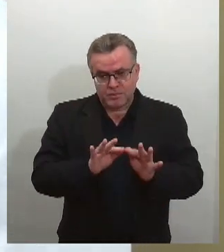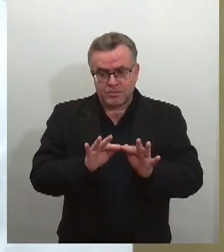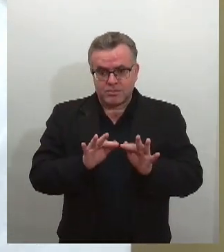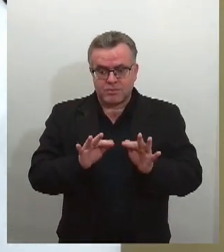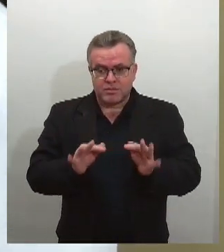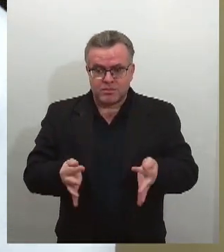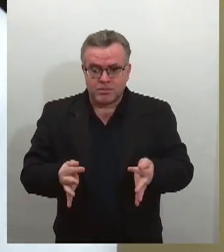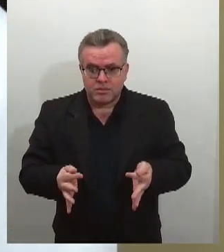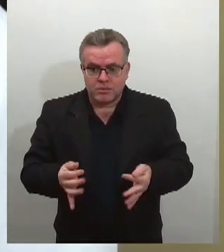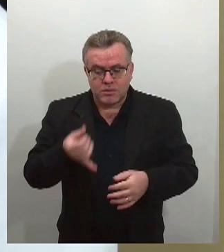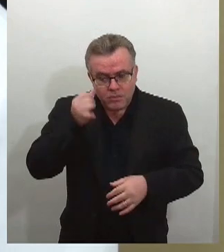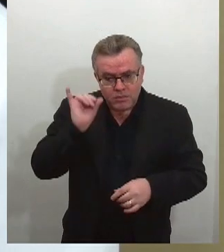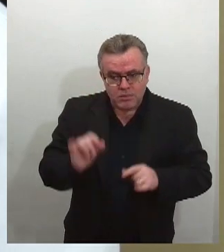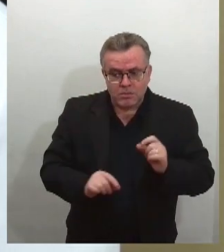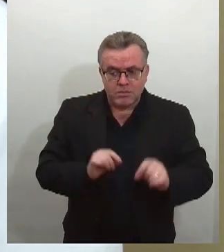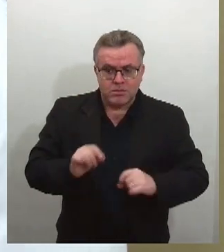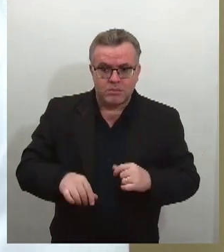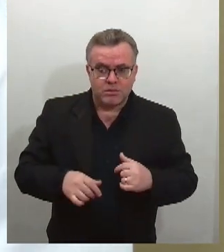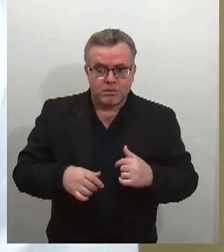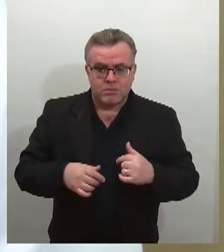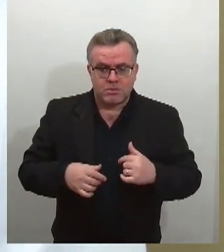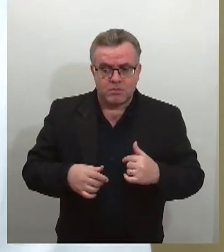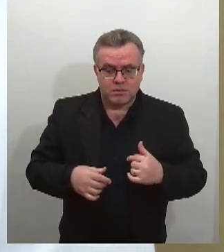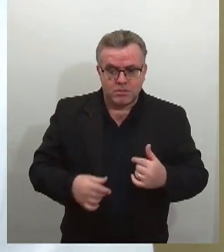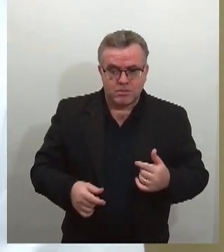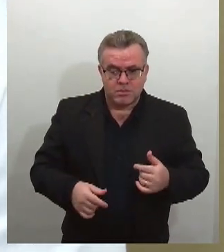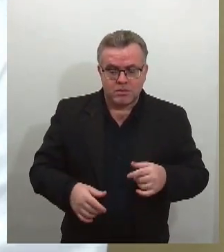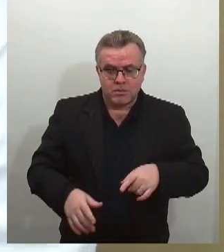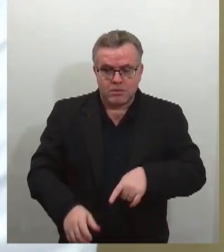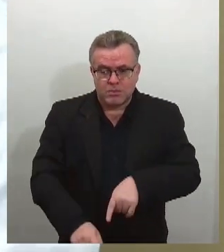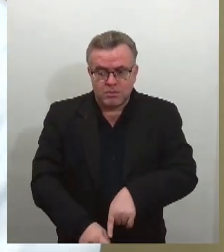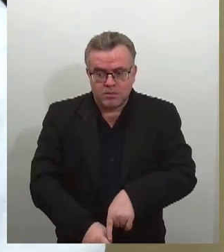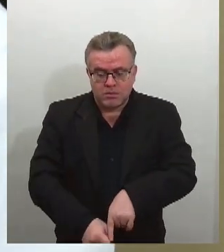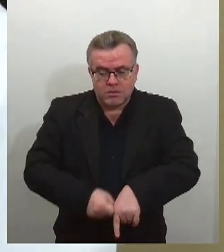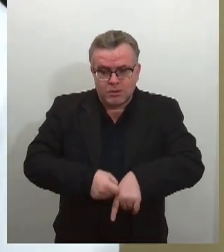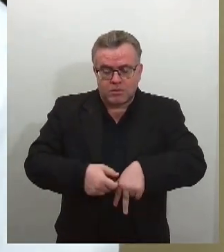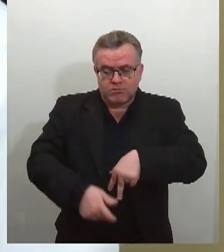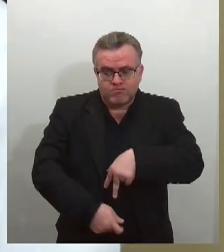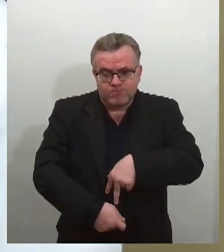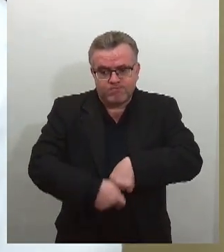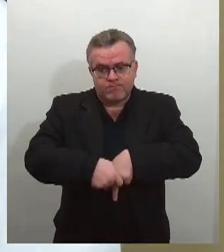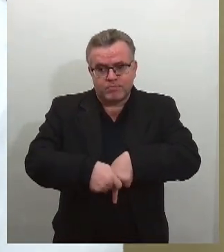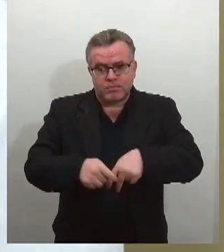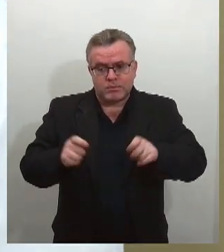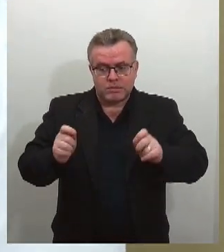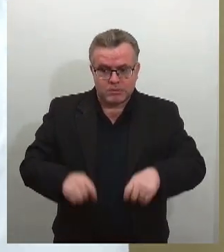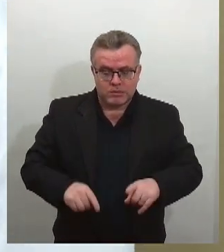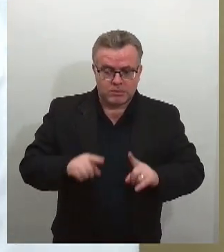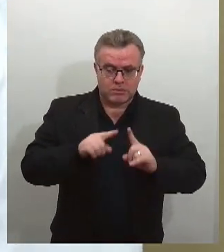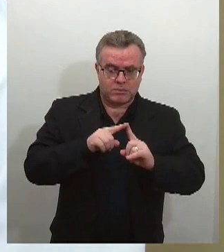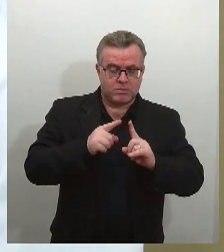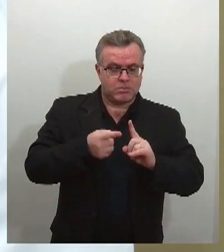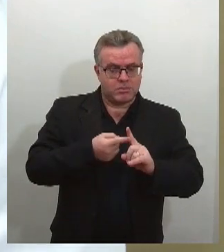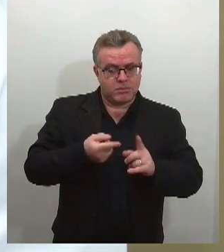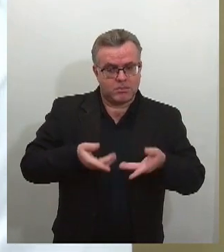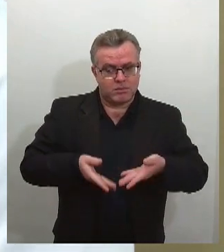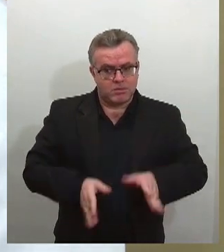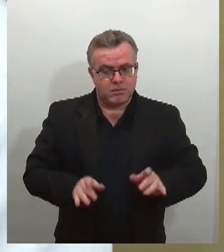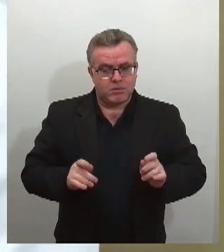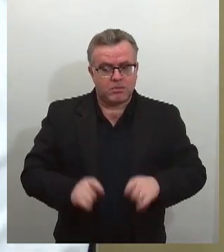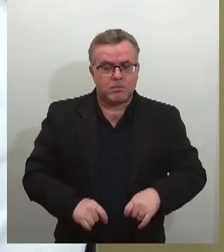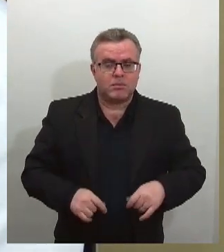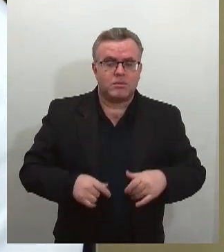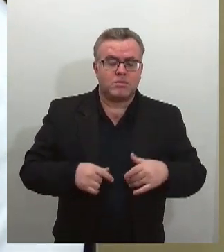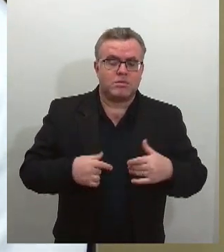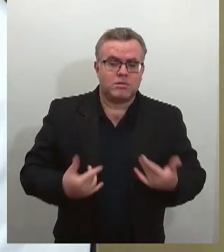nesse período é o uso de meia elástica, tanto na gestação quanto no puerpério. Então, aquela gestante,